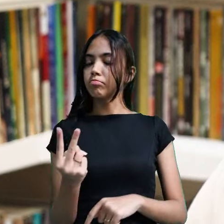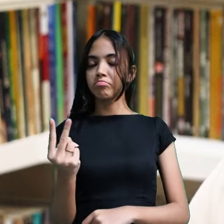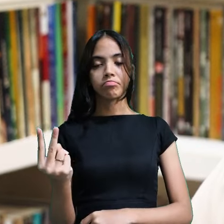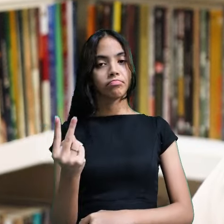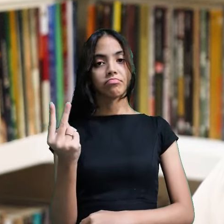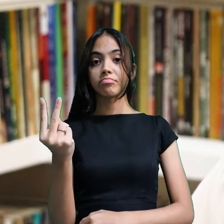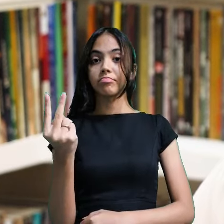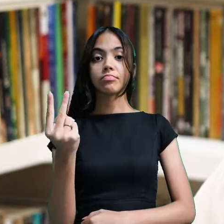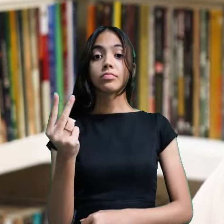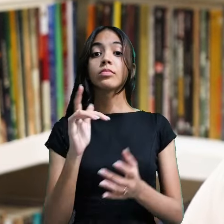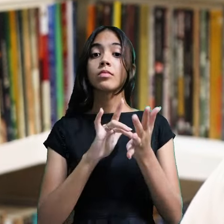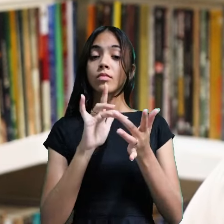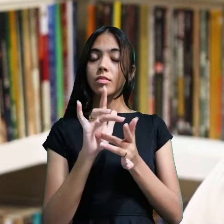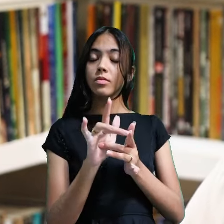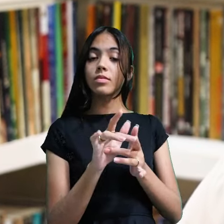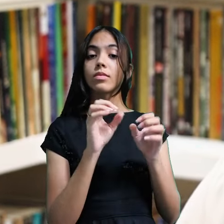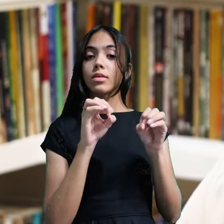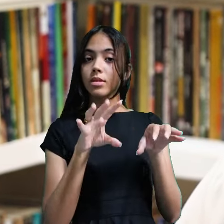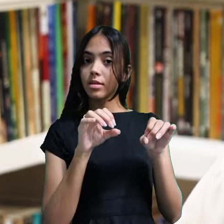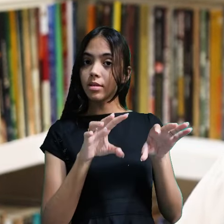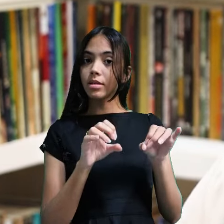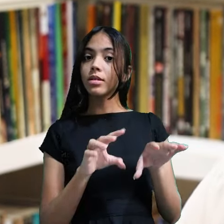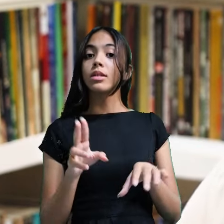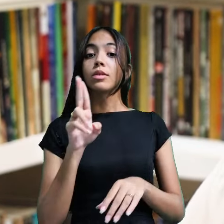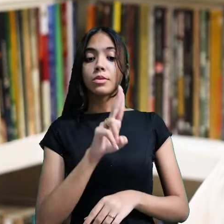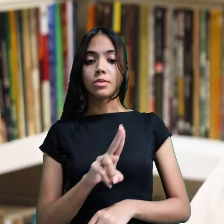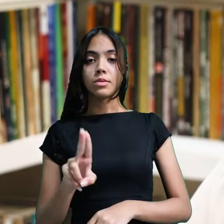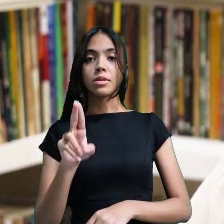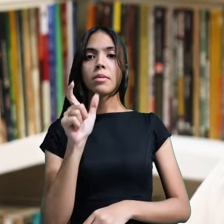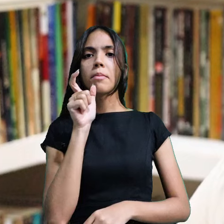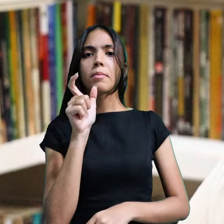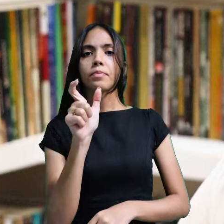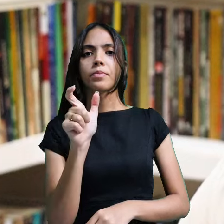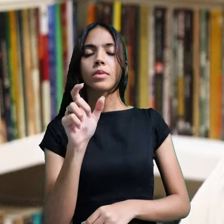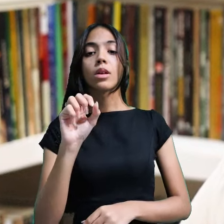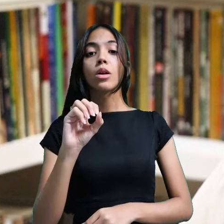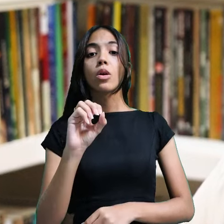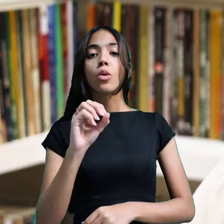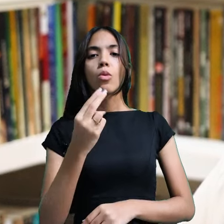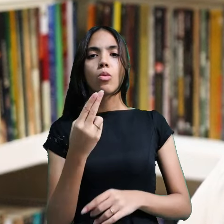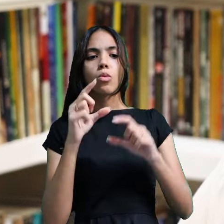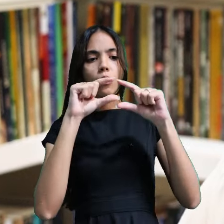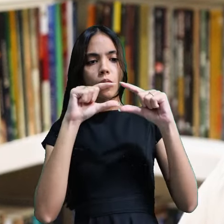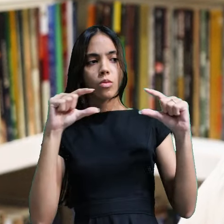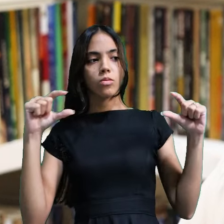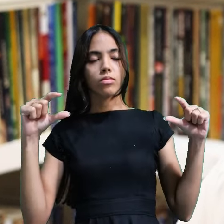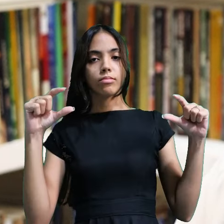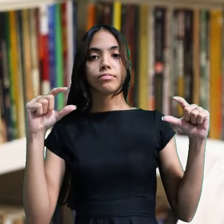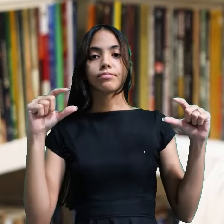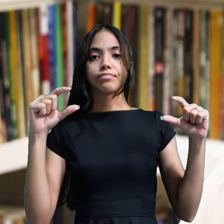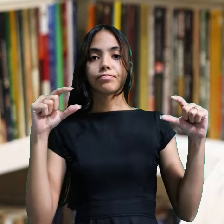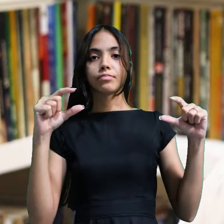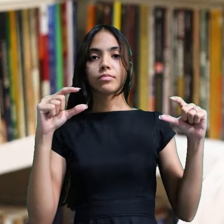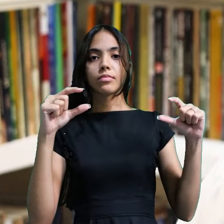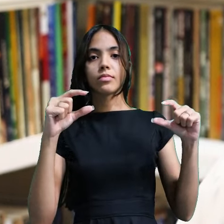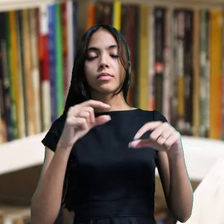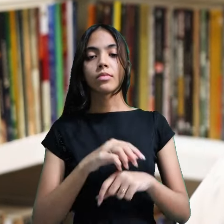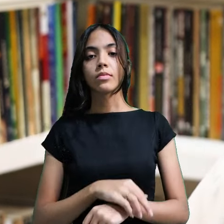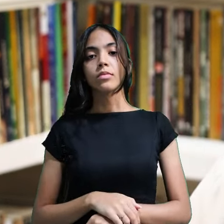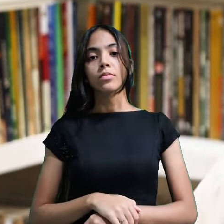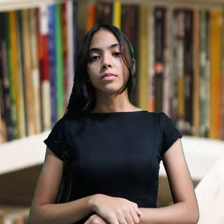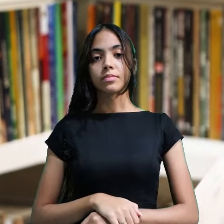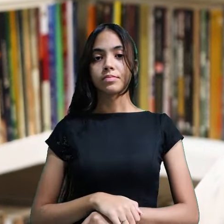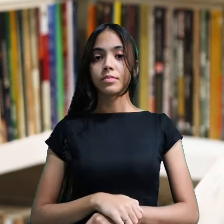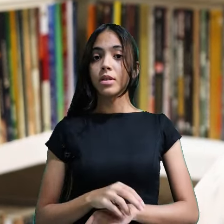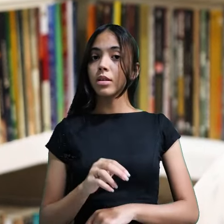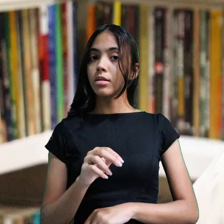Jesus ensina que usar palavras, frases ou mesmo orações inteiras decoradas não produzem